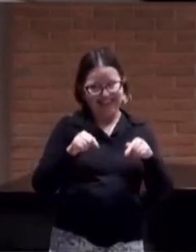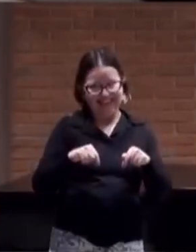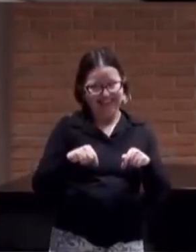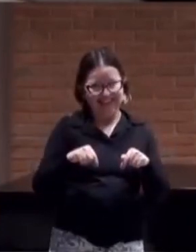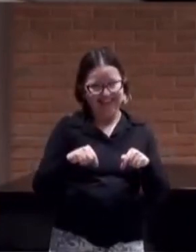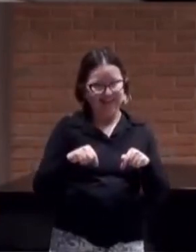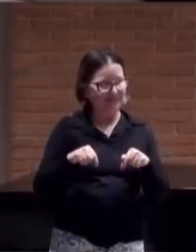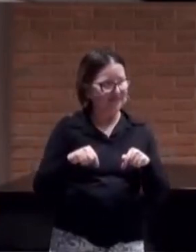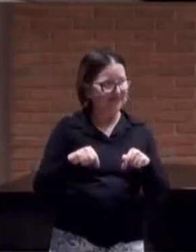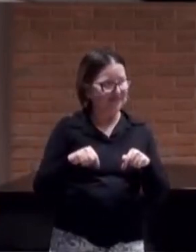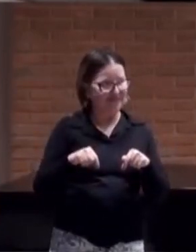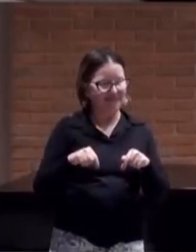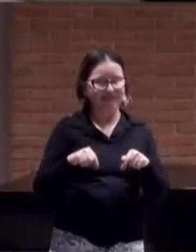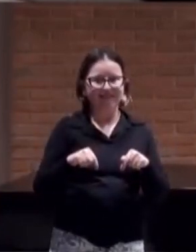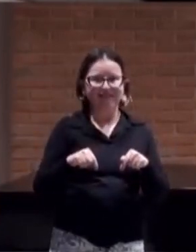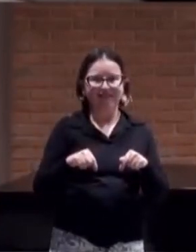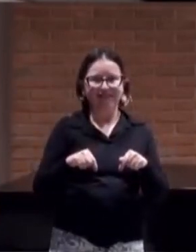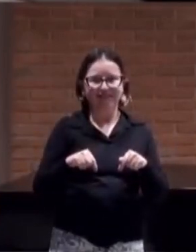aqui.